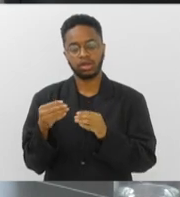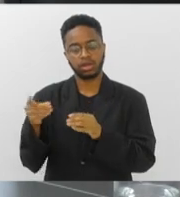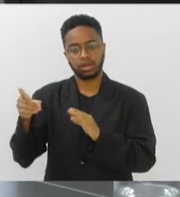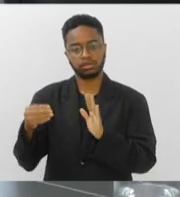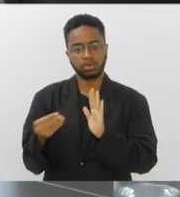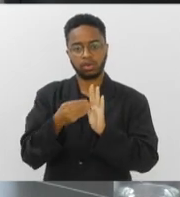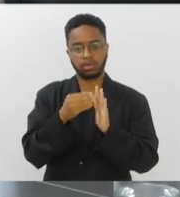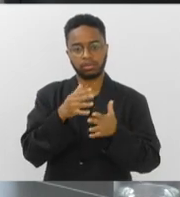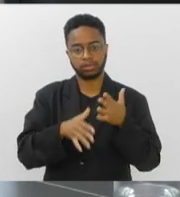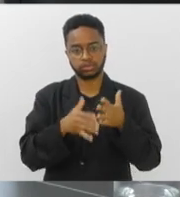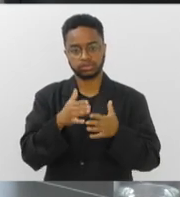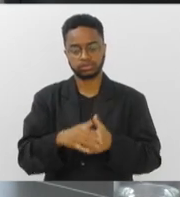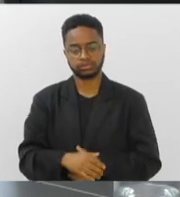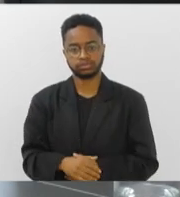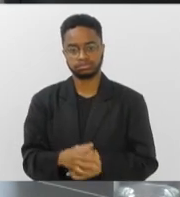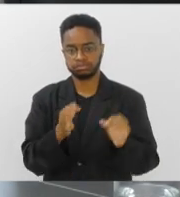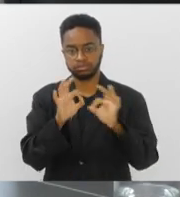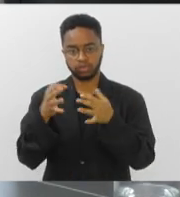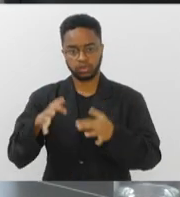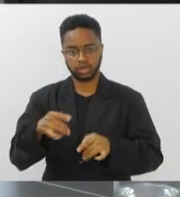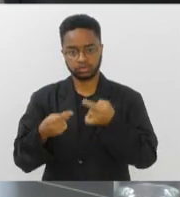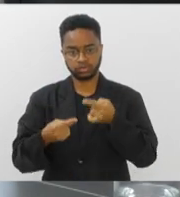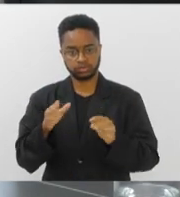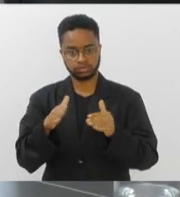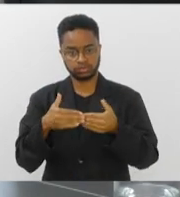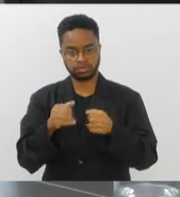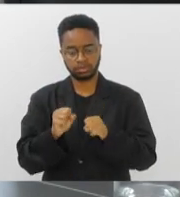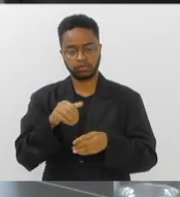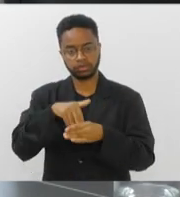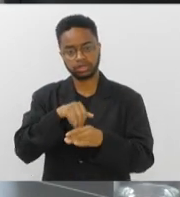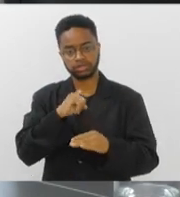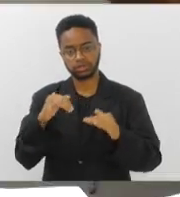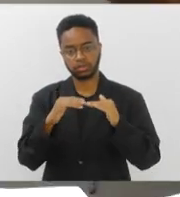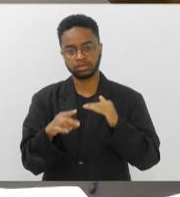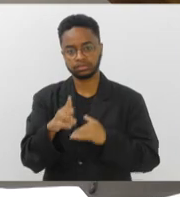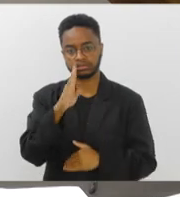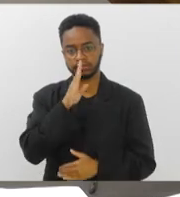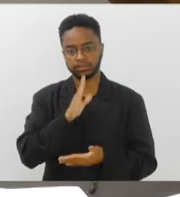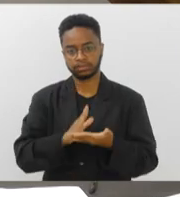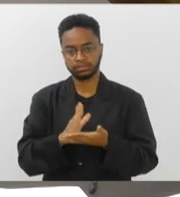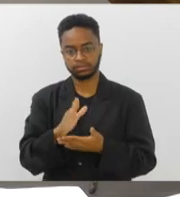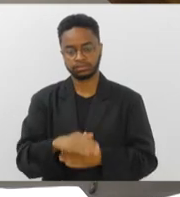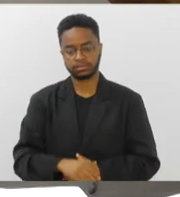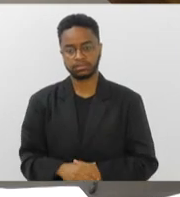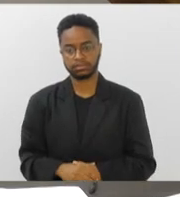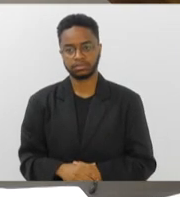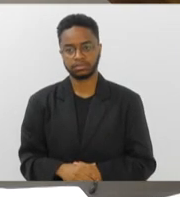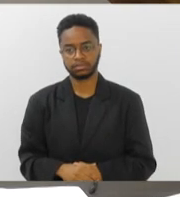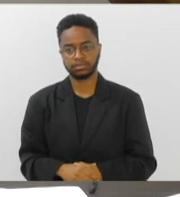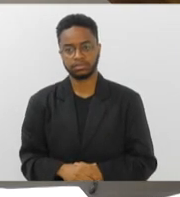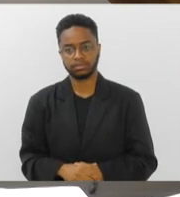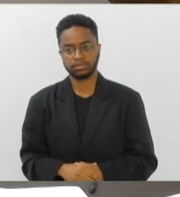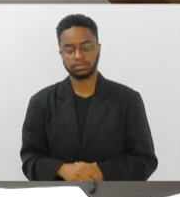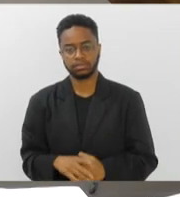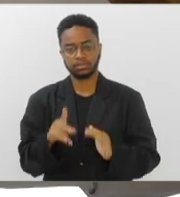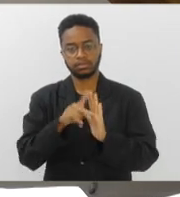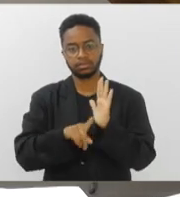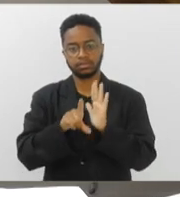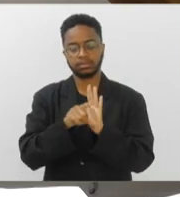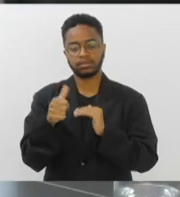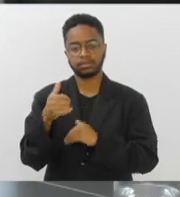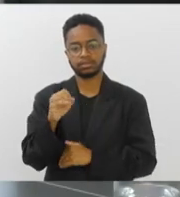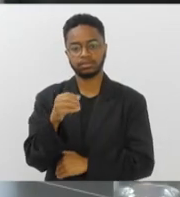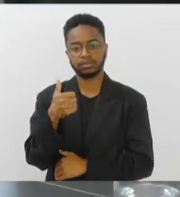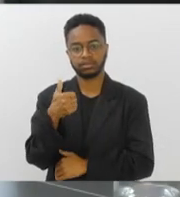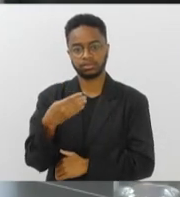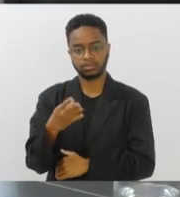prejudicabilidade. Não havendo quem queira discutir, encerrada a discussão, em votação, os senhores que aprovam permaneçam como estão, aprovado. Projeto de lei 10.14